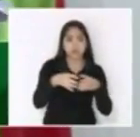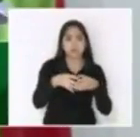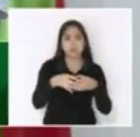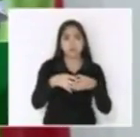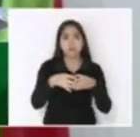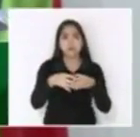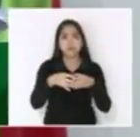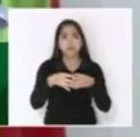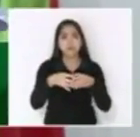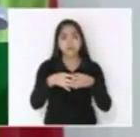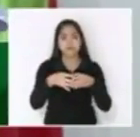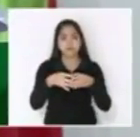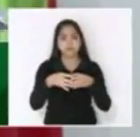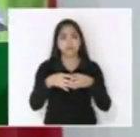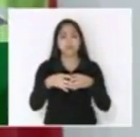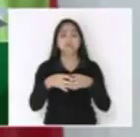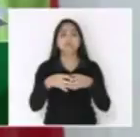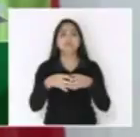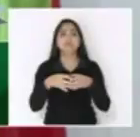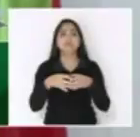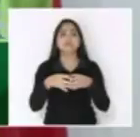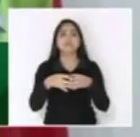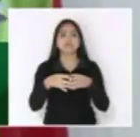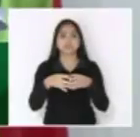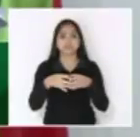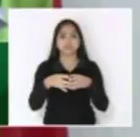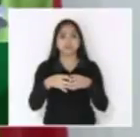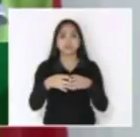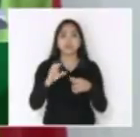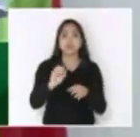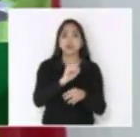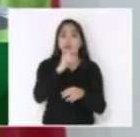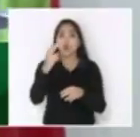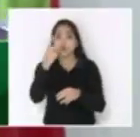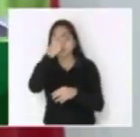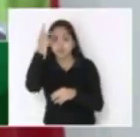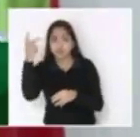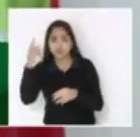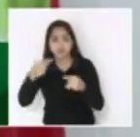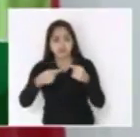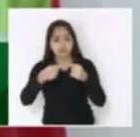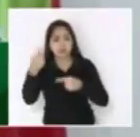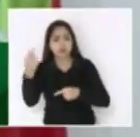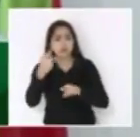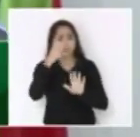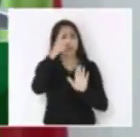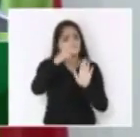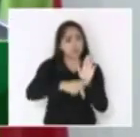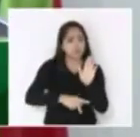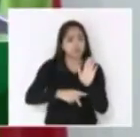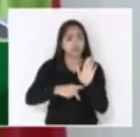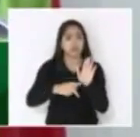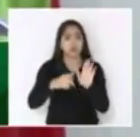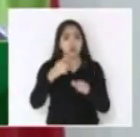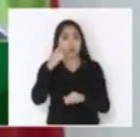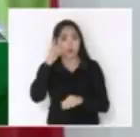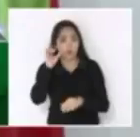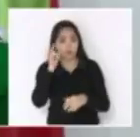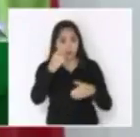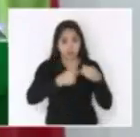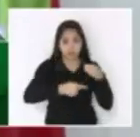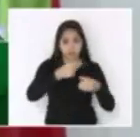oposição ou espaços que se colocam em discordância determinados projetos. Ontem, a Comissão de Direitos